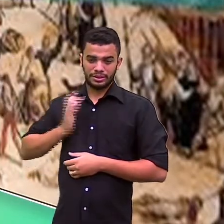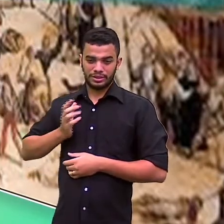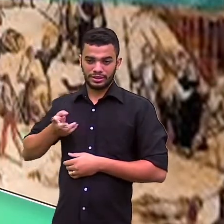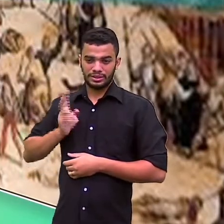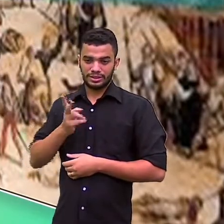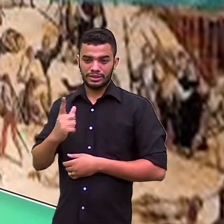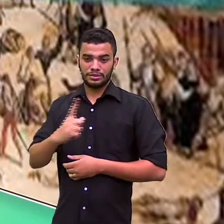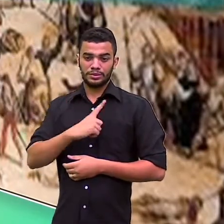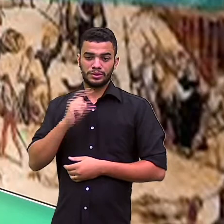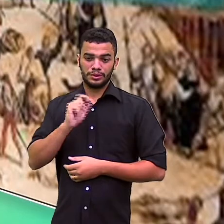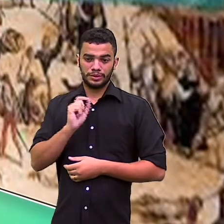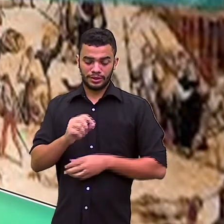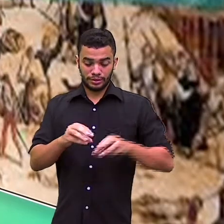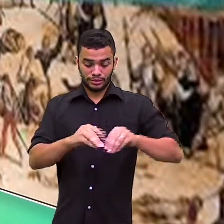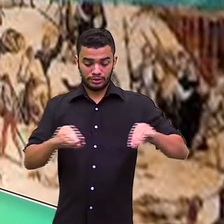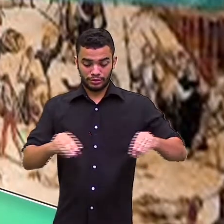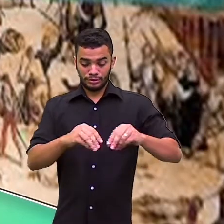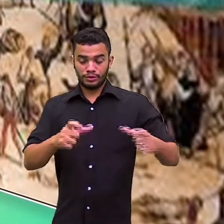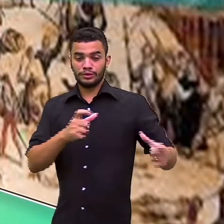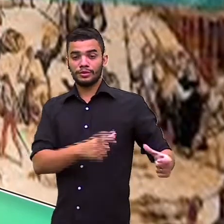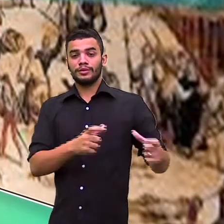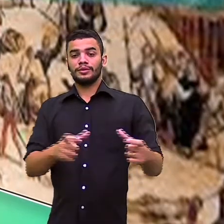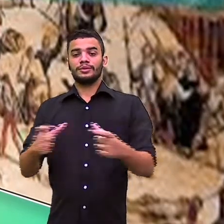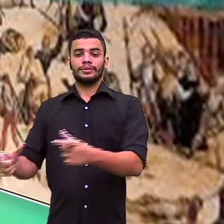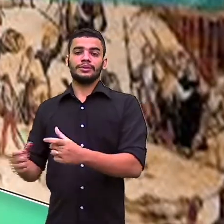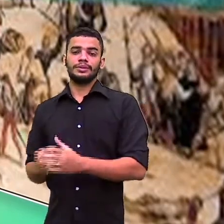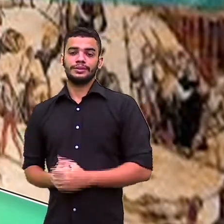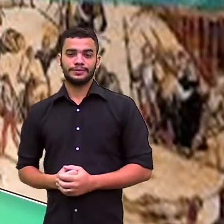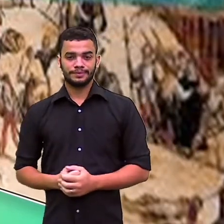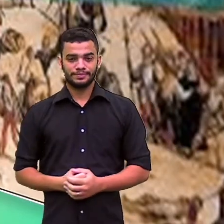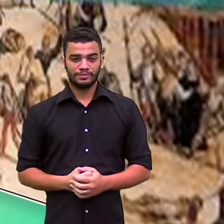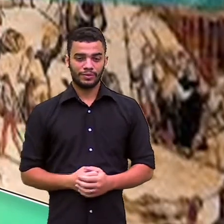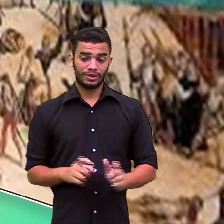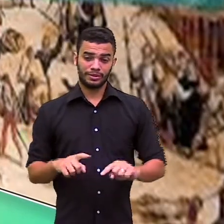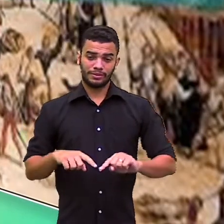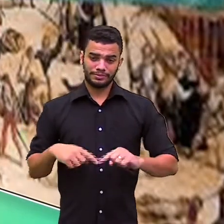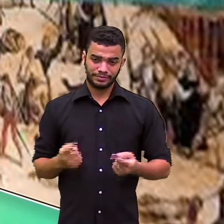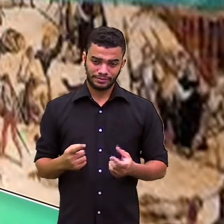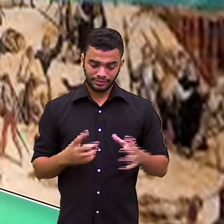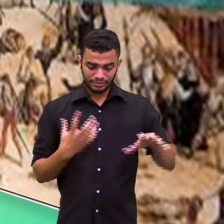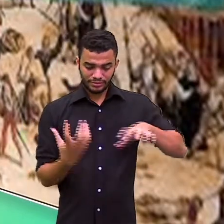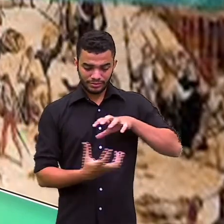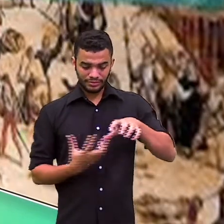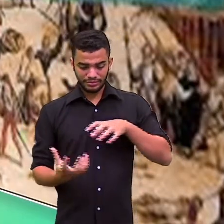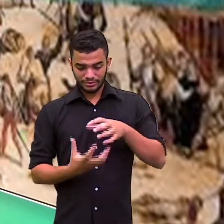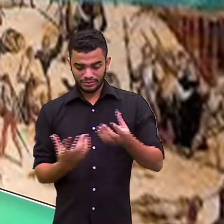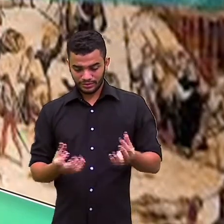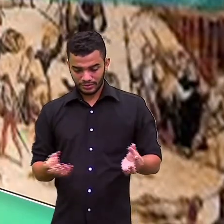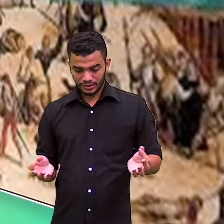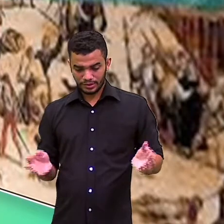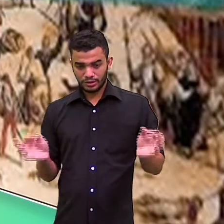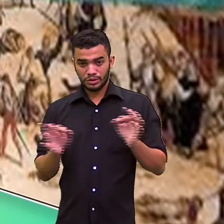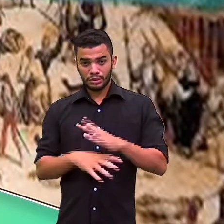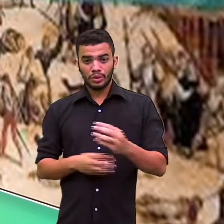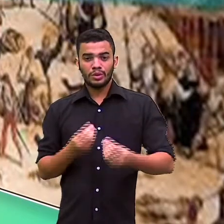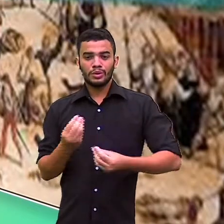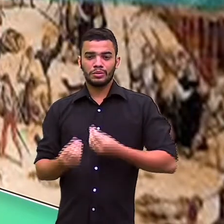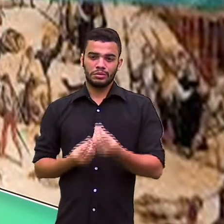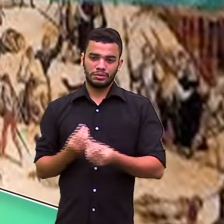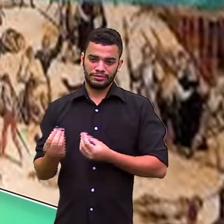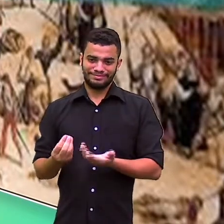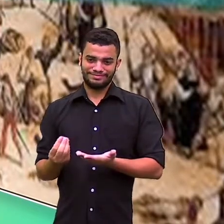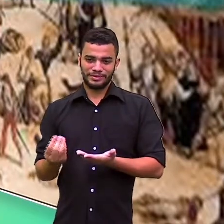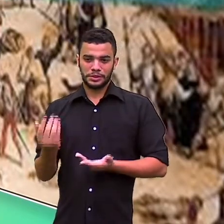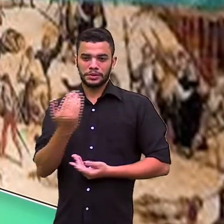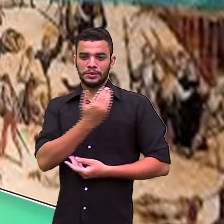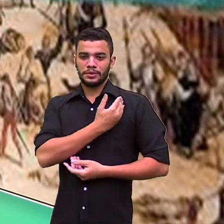acabou? Foram derrotados pelas tropas do governo e deixado 30.000